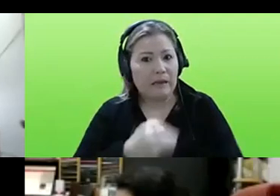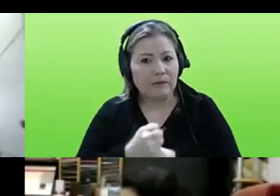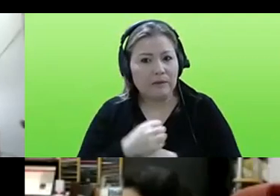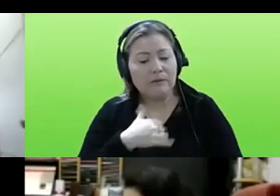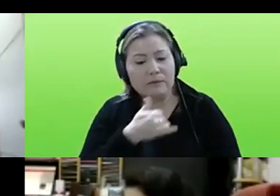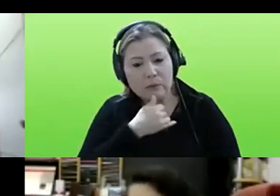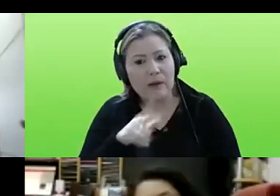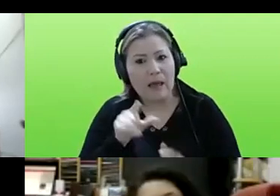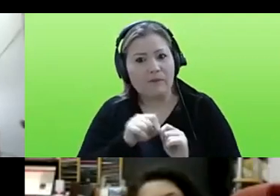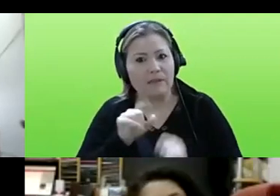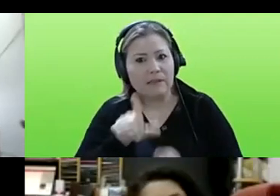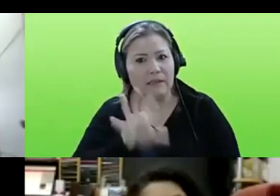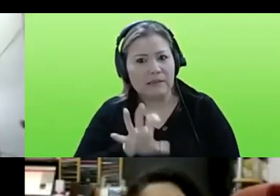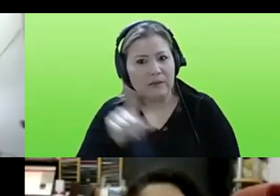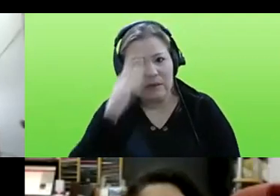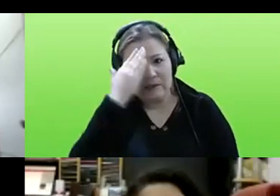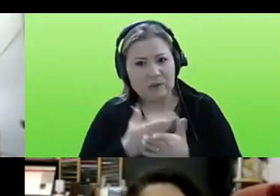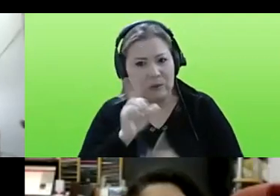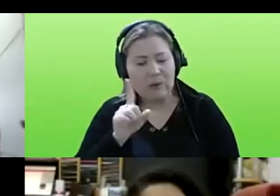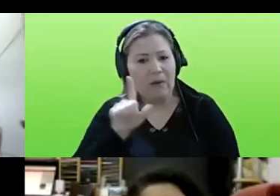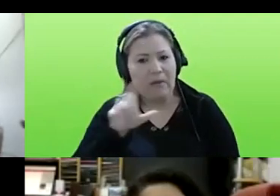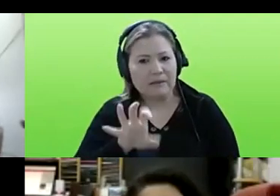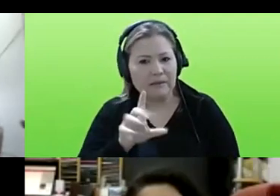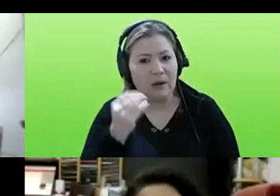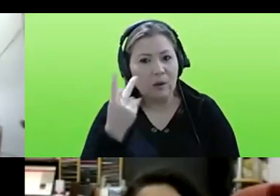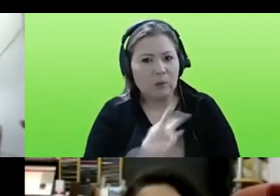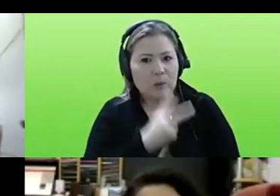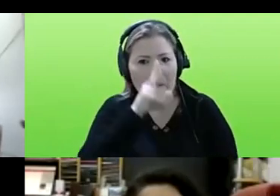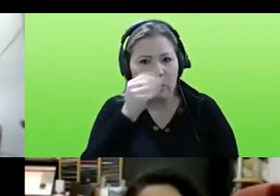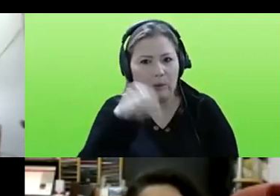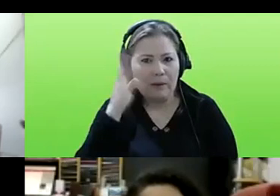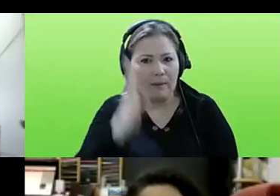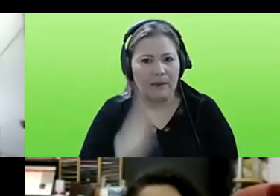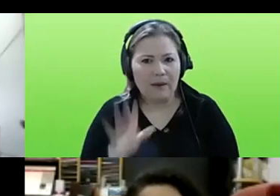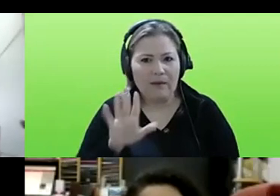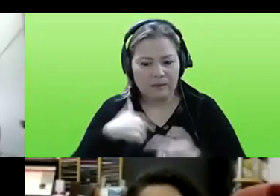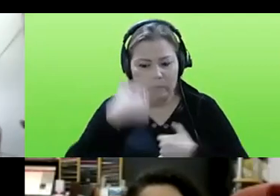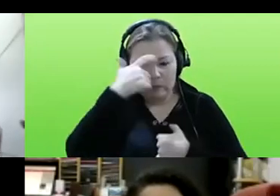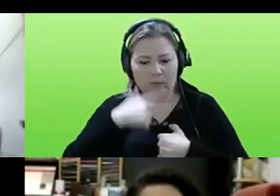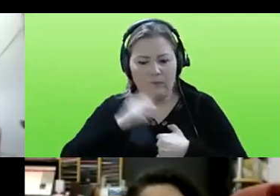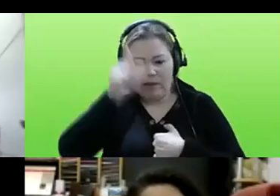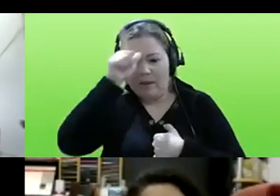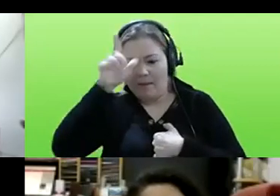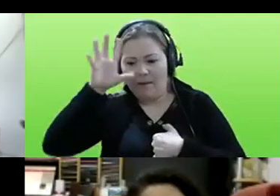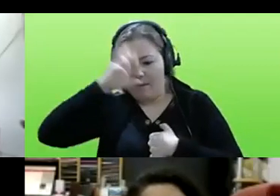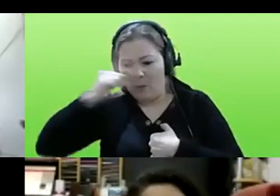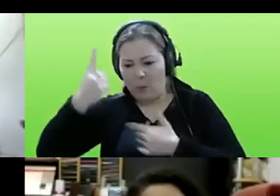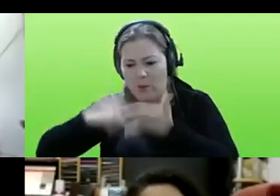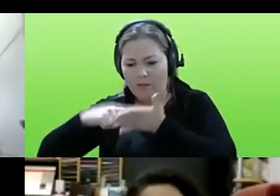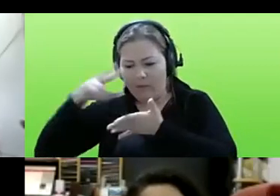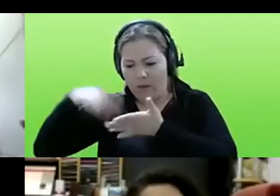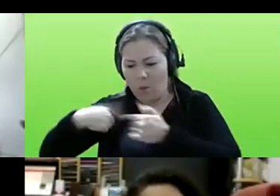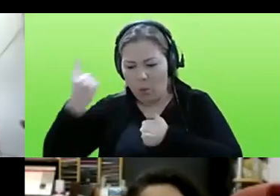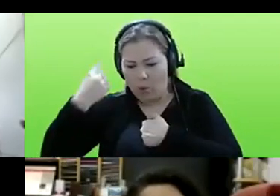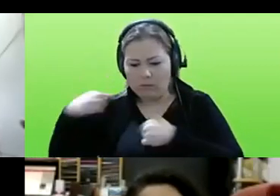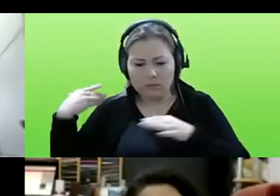assim, vocês acreditem ou não, tinha muito isso aqui no Brasil, né? Mesmo na UFRGS, a Universidade Federal do Rio